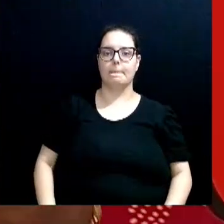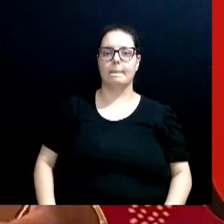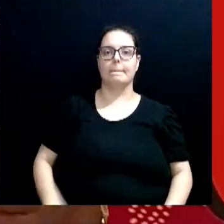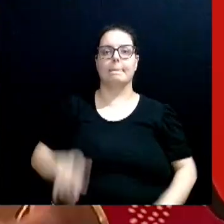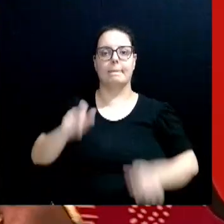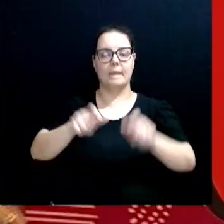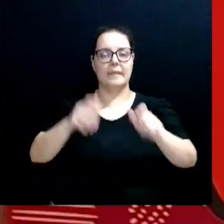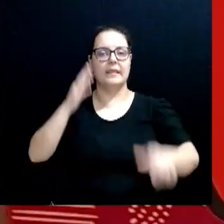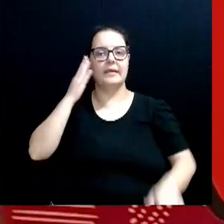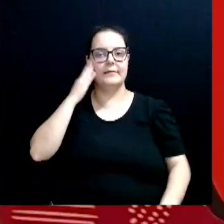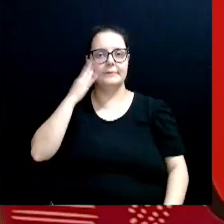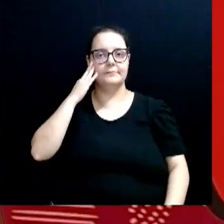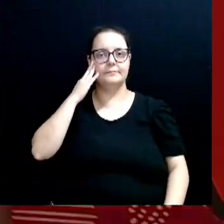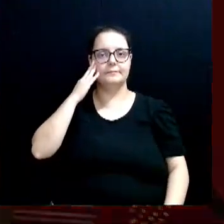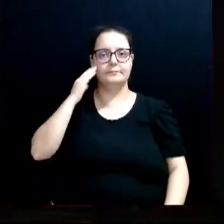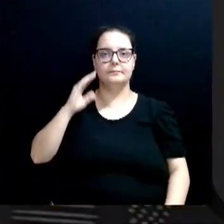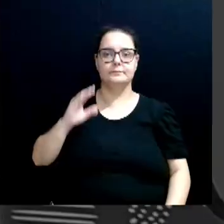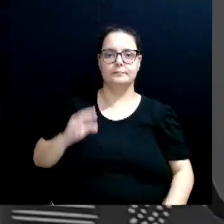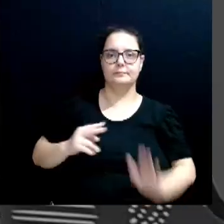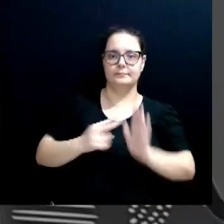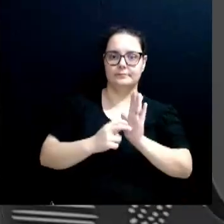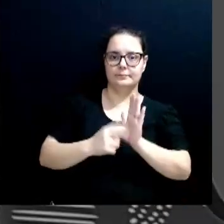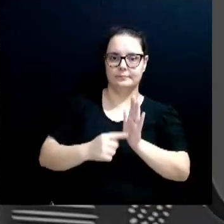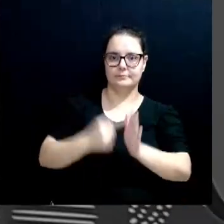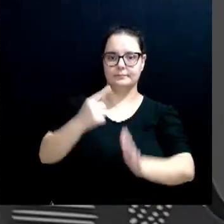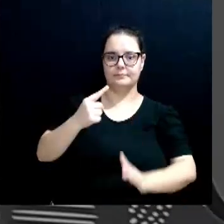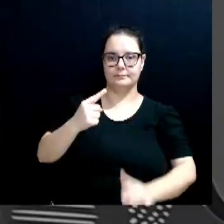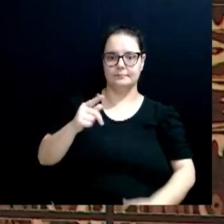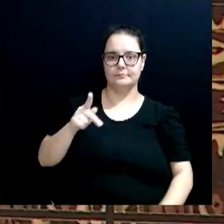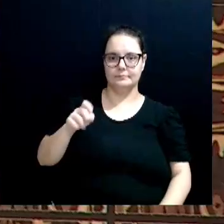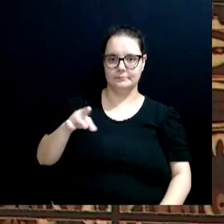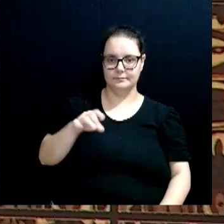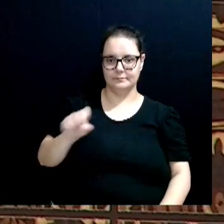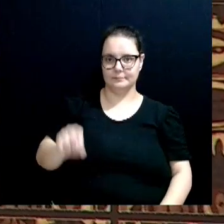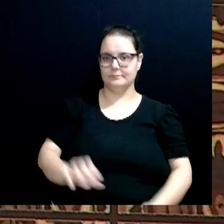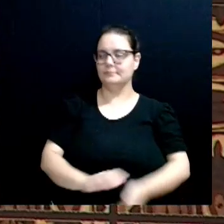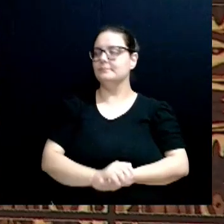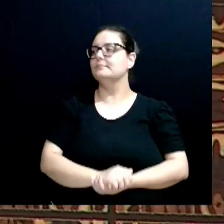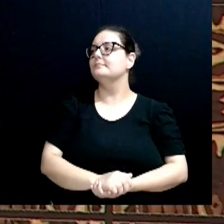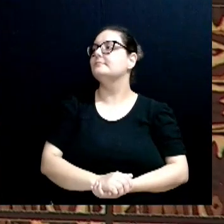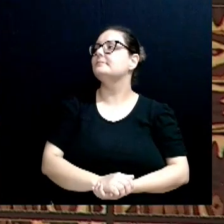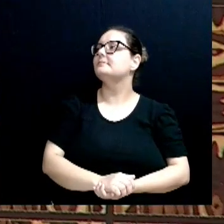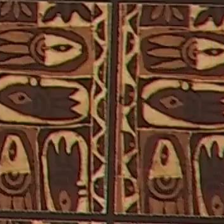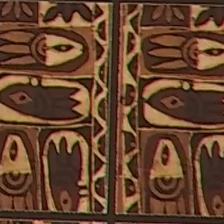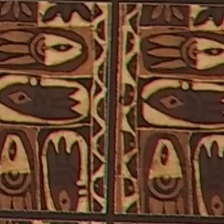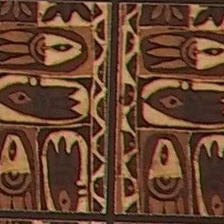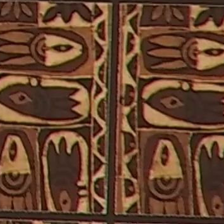conjugar o verbo na primeira pessoa.